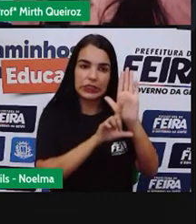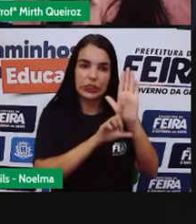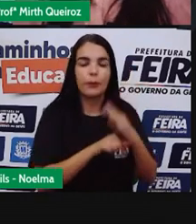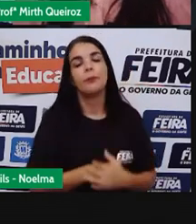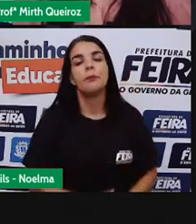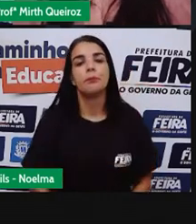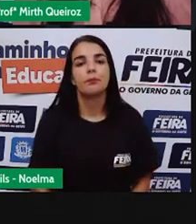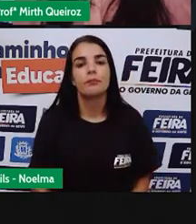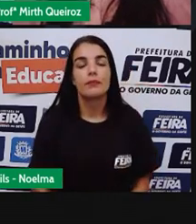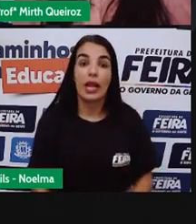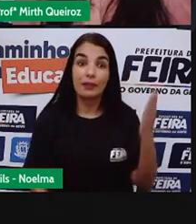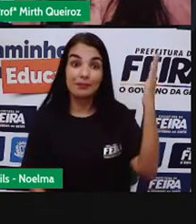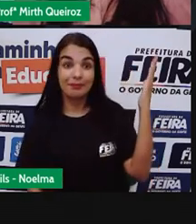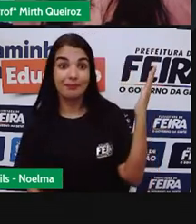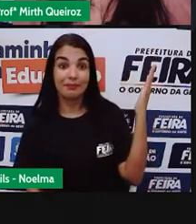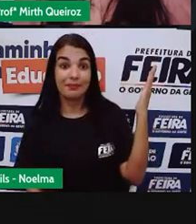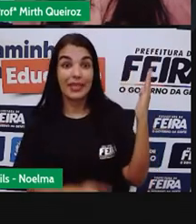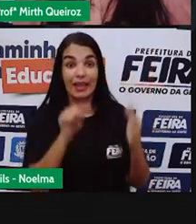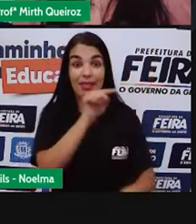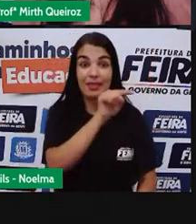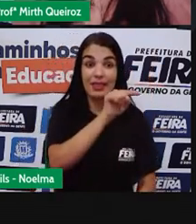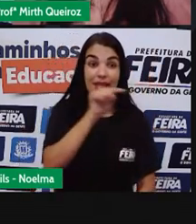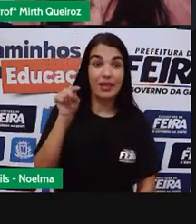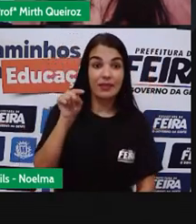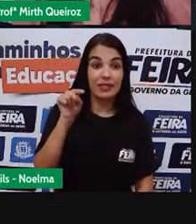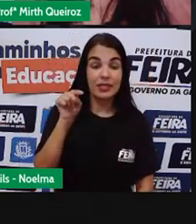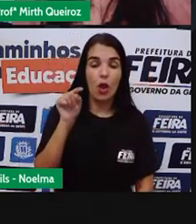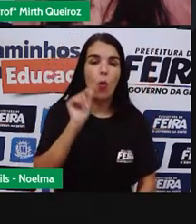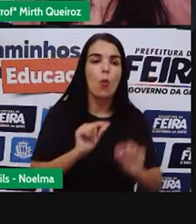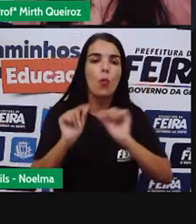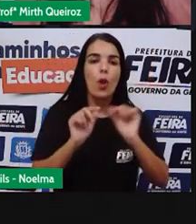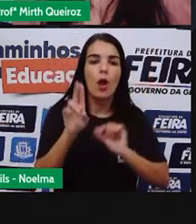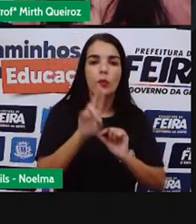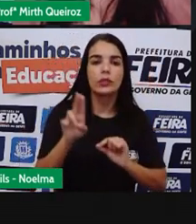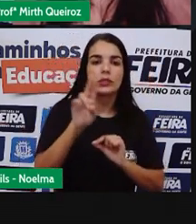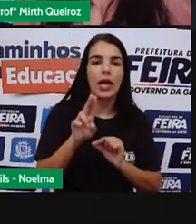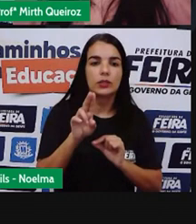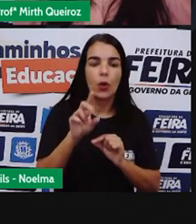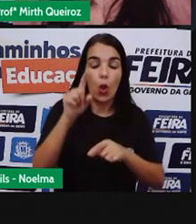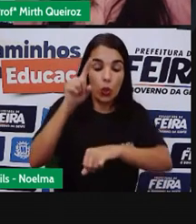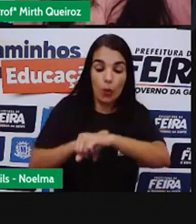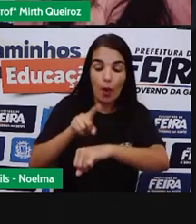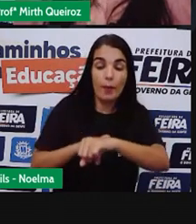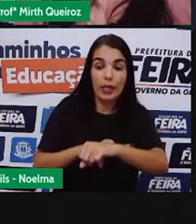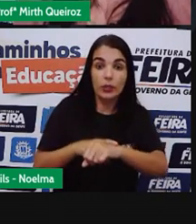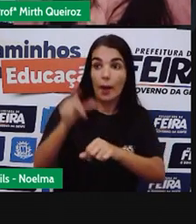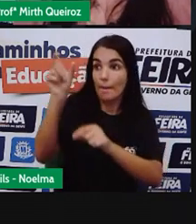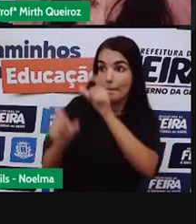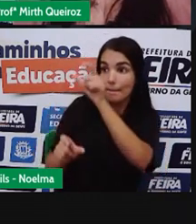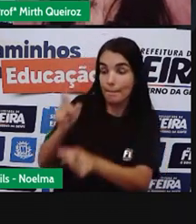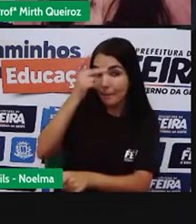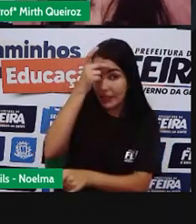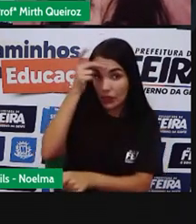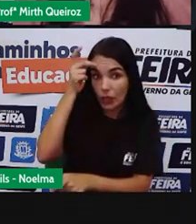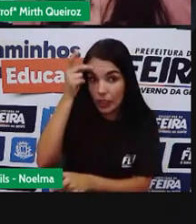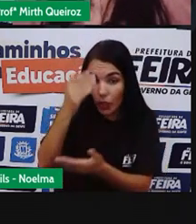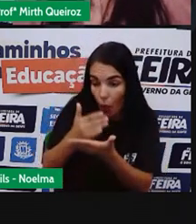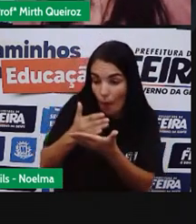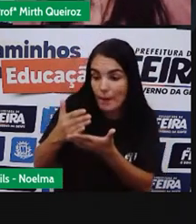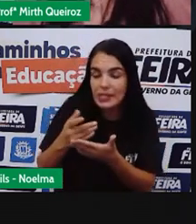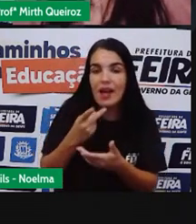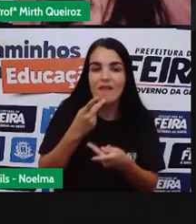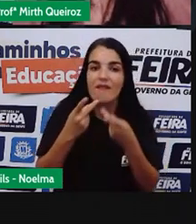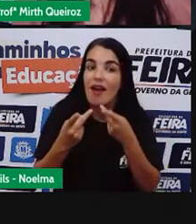coisas. Travessão, que ele é utilizado no momento em que uma personagem começa a falar. Os dois